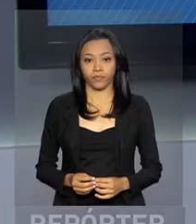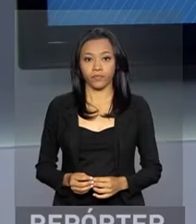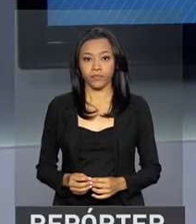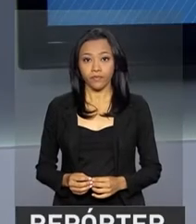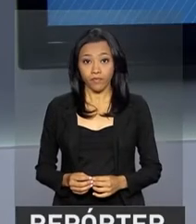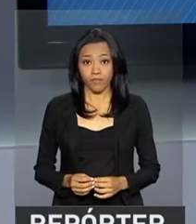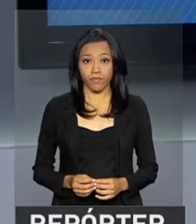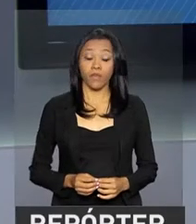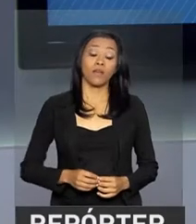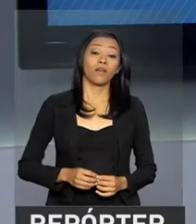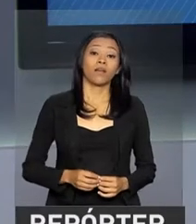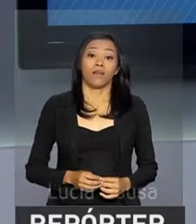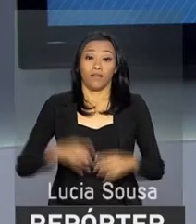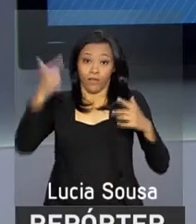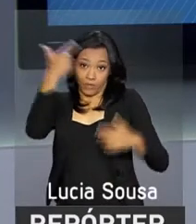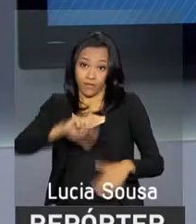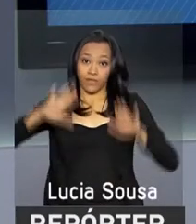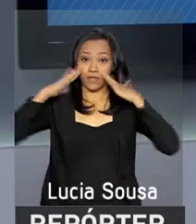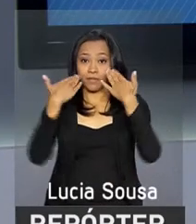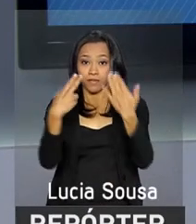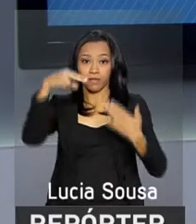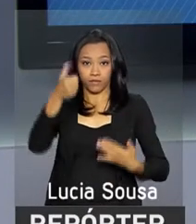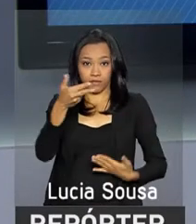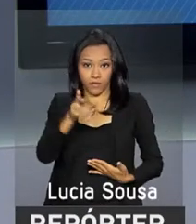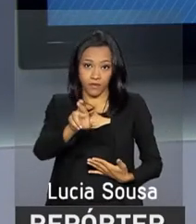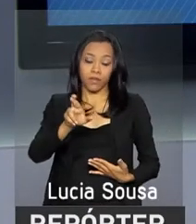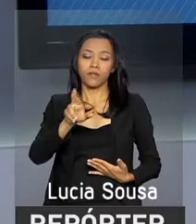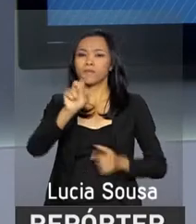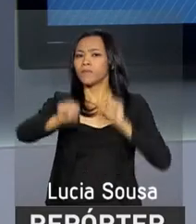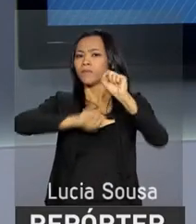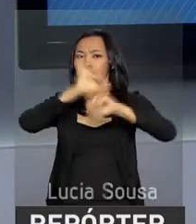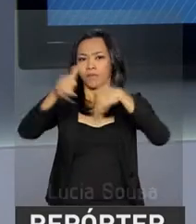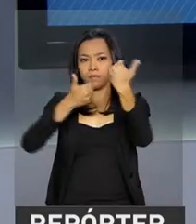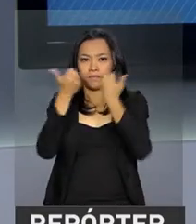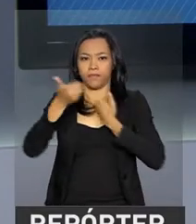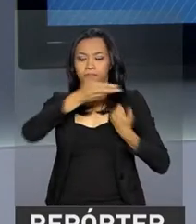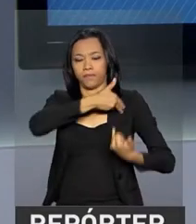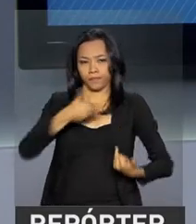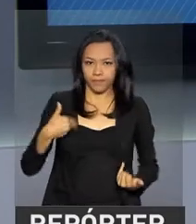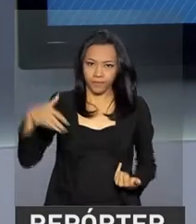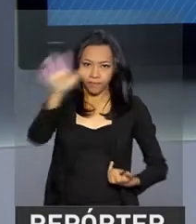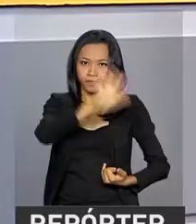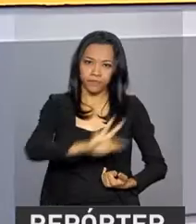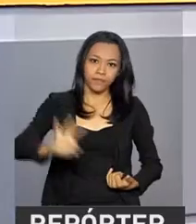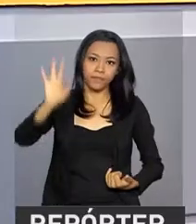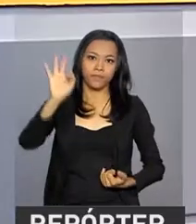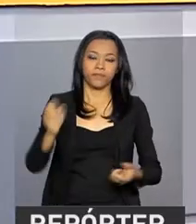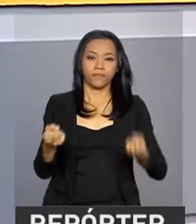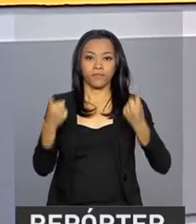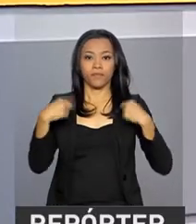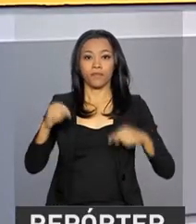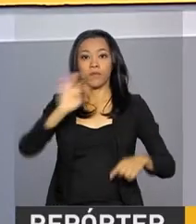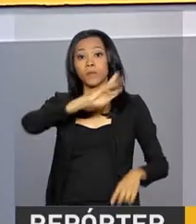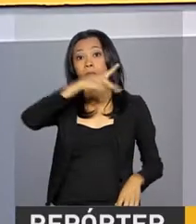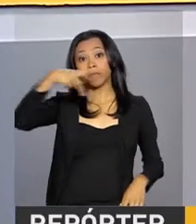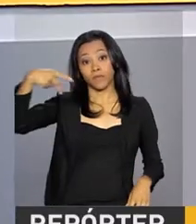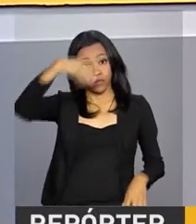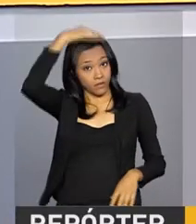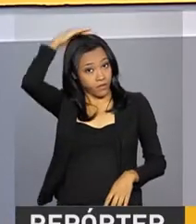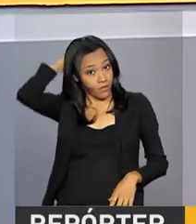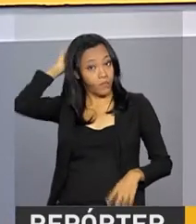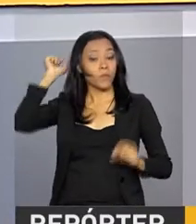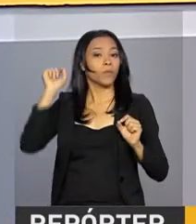o la no ar mais uma edição do repórter nbr as notícias do governo federal o presidente michel temer